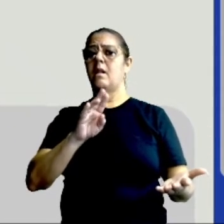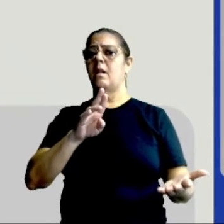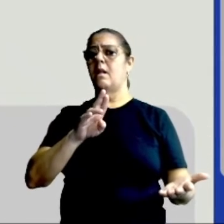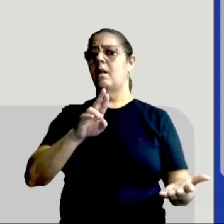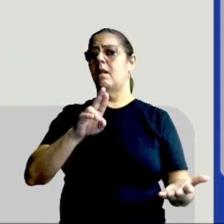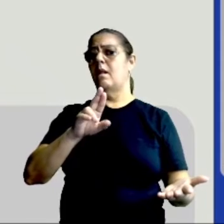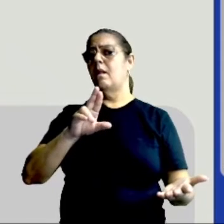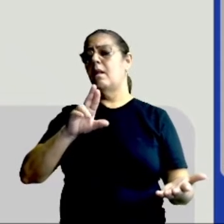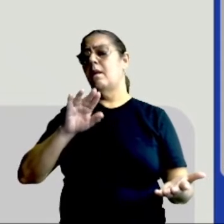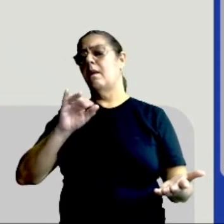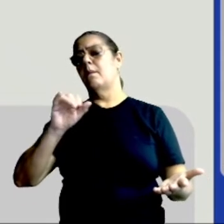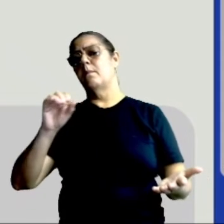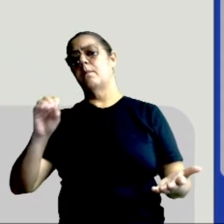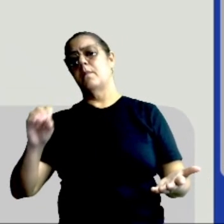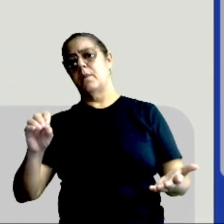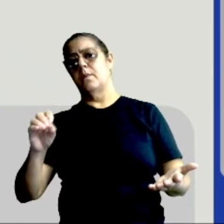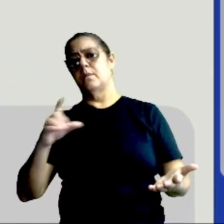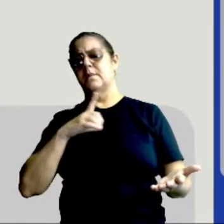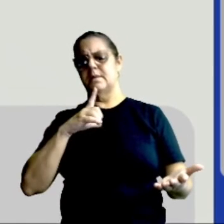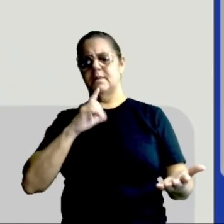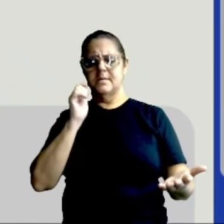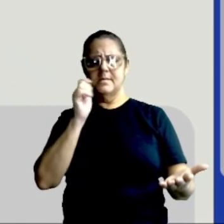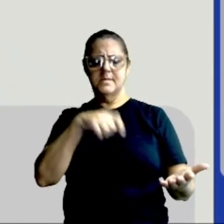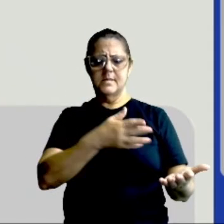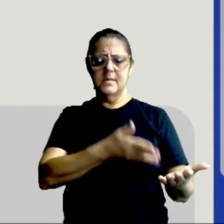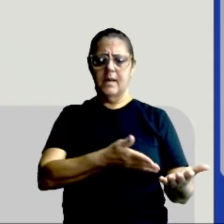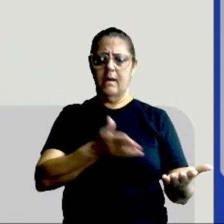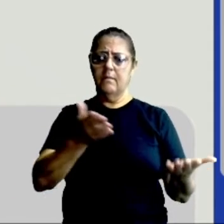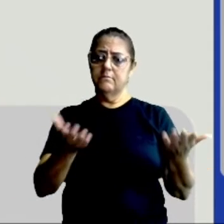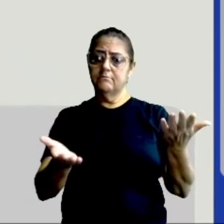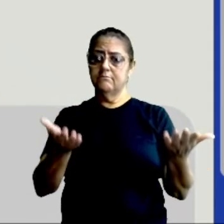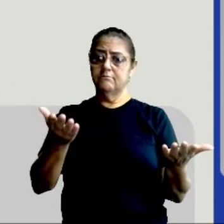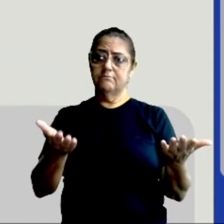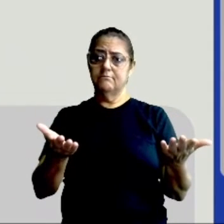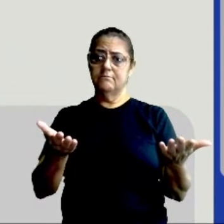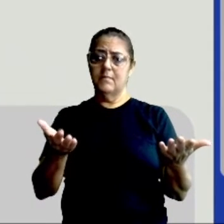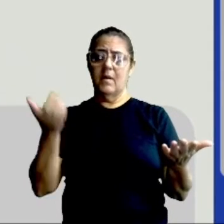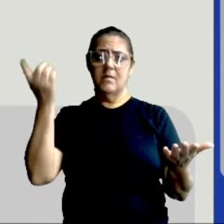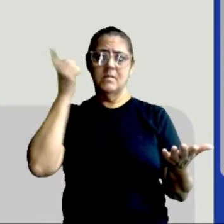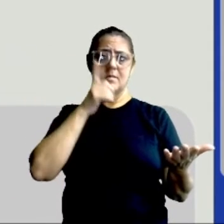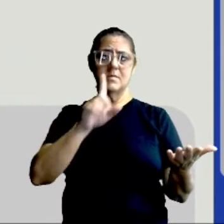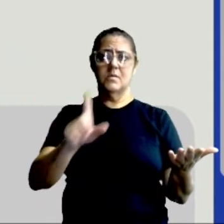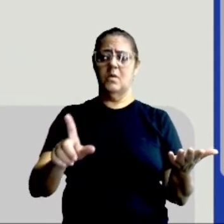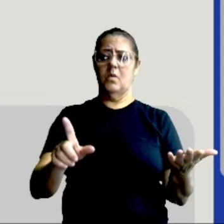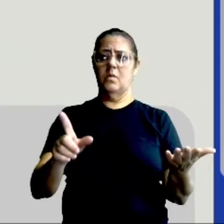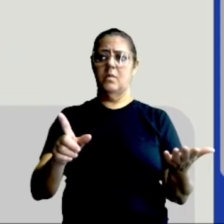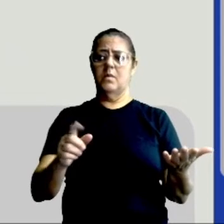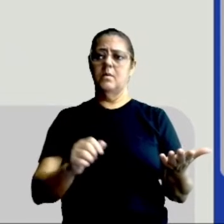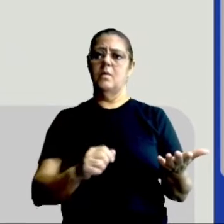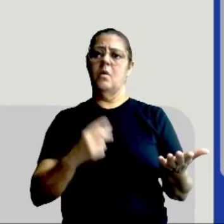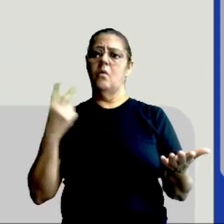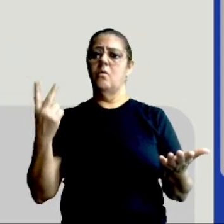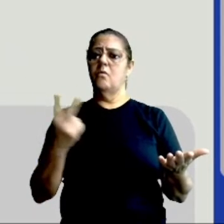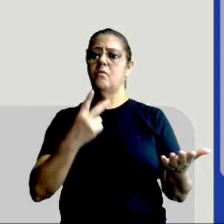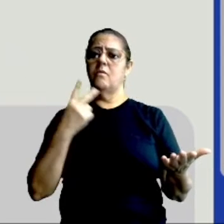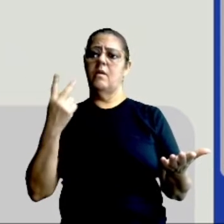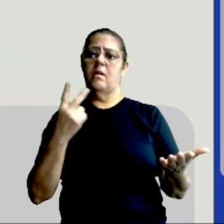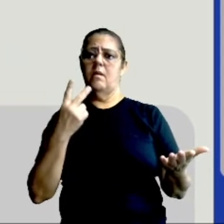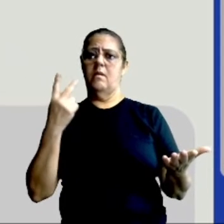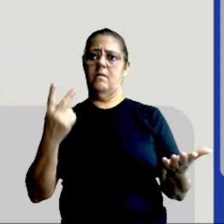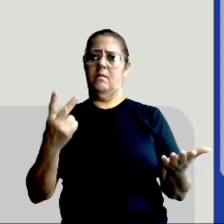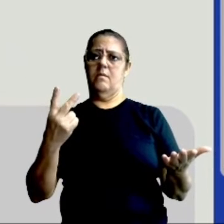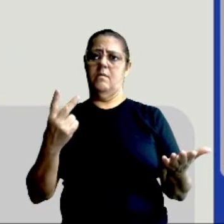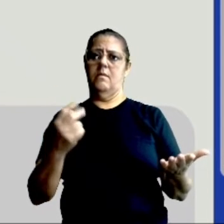detalhe, se a balança está equilibrada, a gente vai conseguir descobrir quanto é o